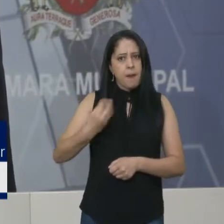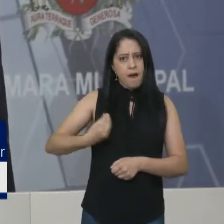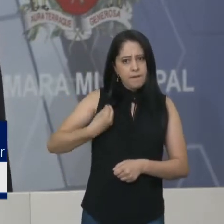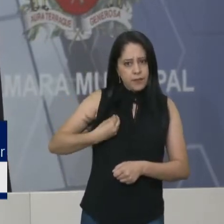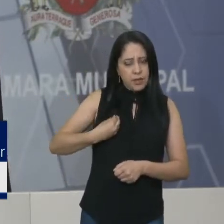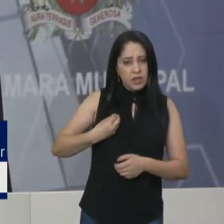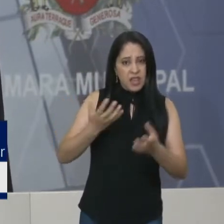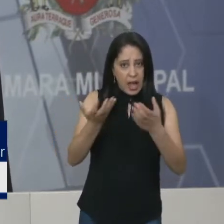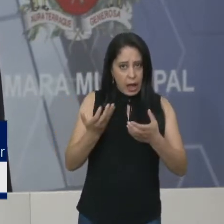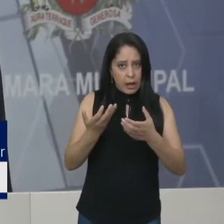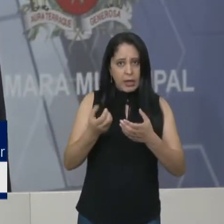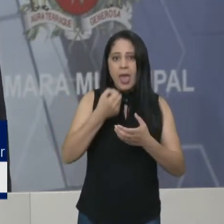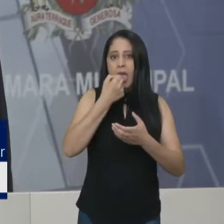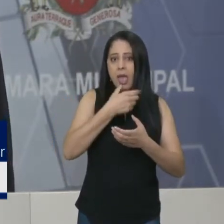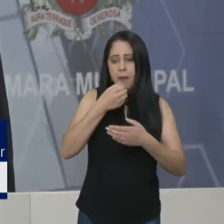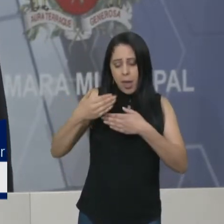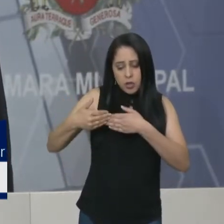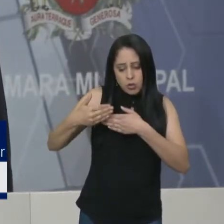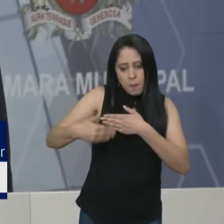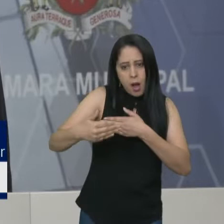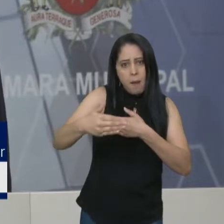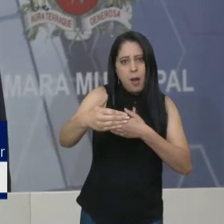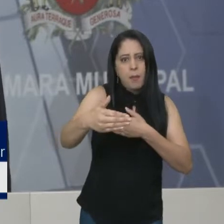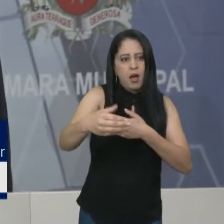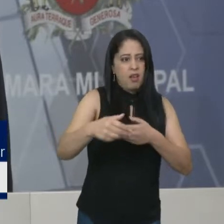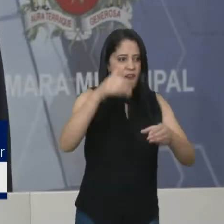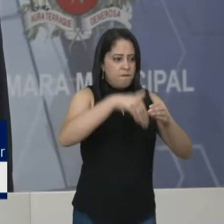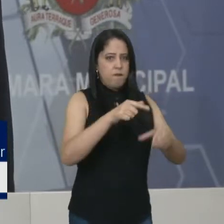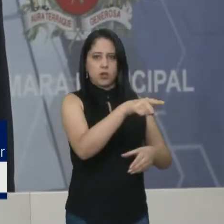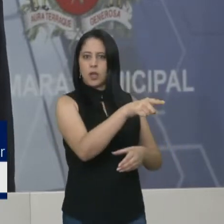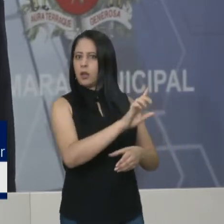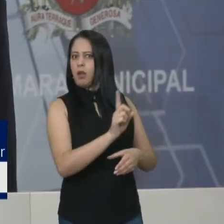continuar tomando seus remédios, não votem nos caras.